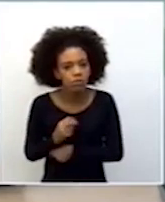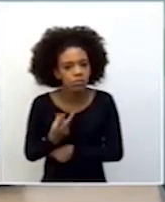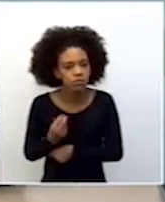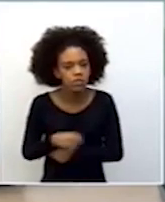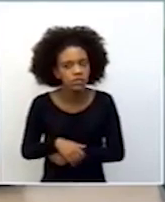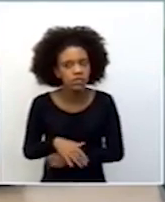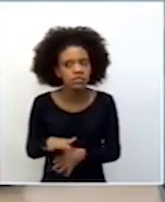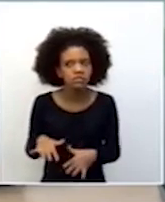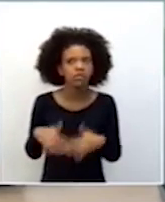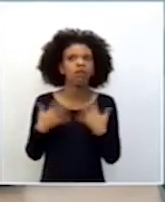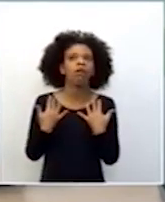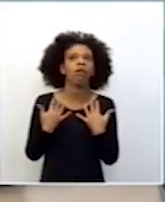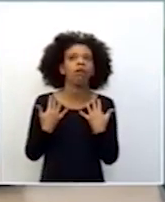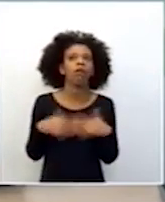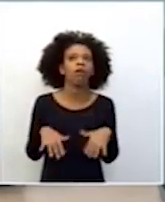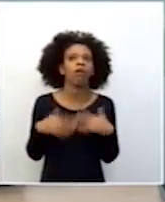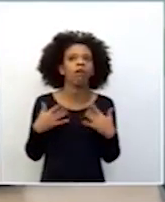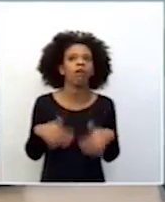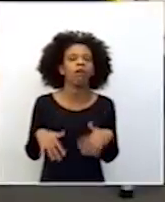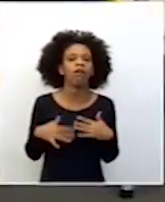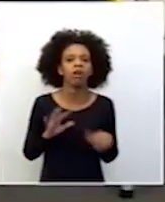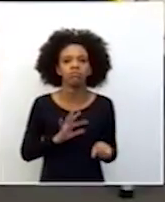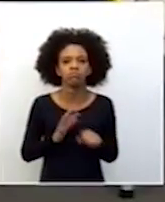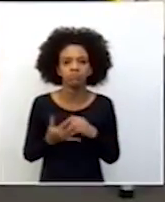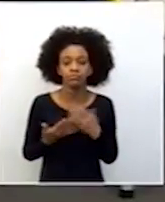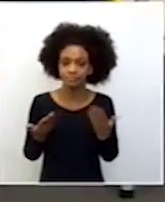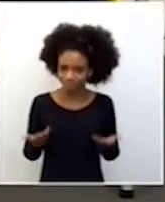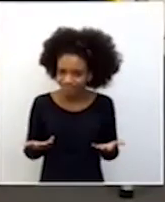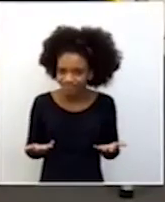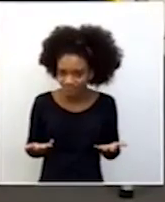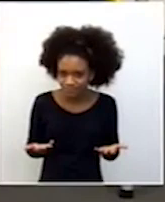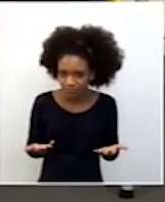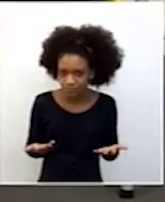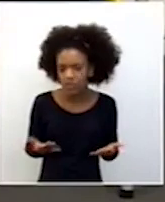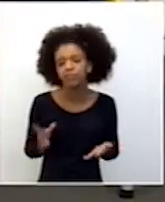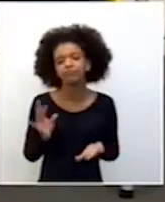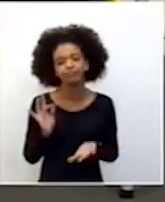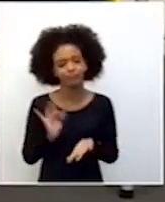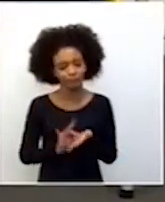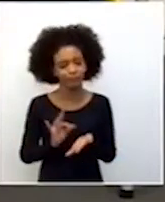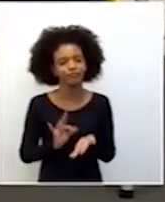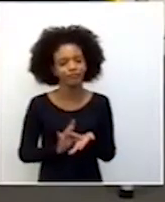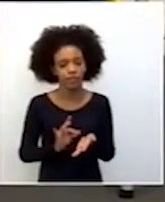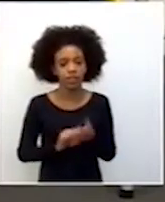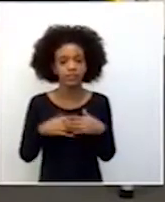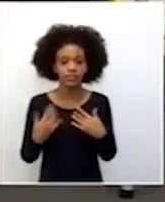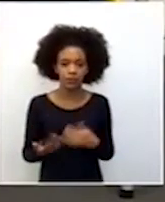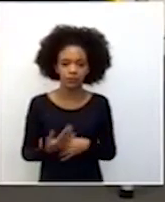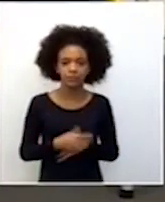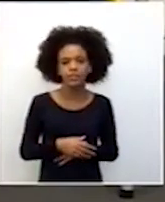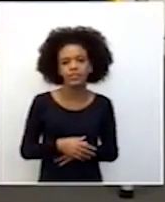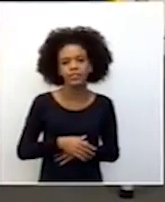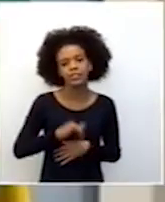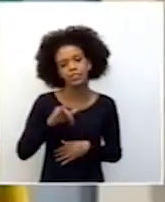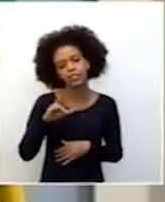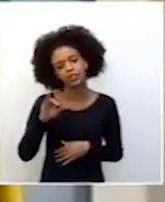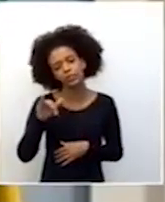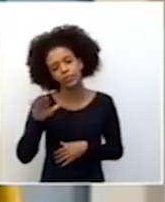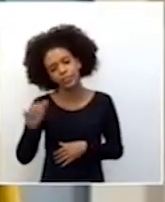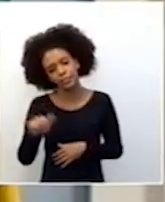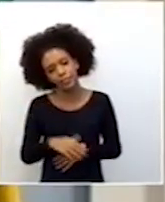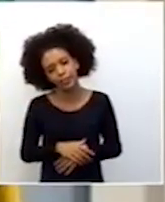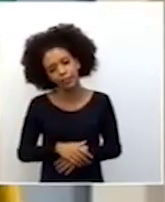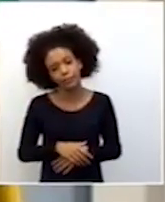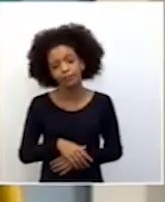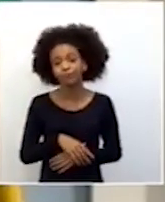menos isso que está falando essa charge, muito bem, professora? E novamente eu vou usar aquele bordão, mas que irônico. Que ironia,